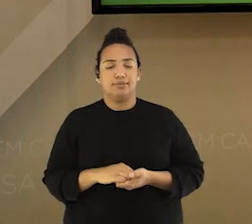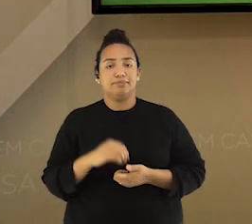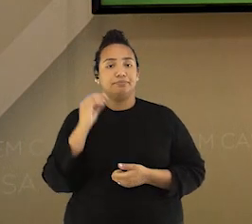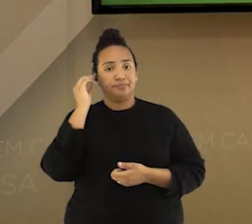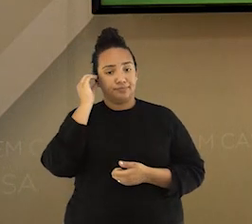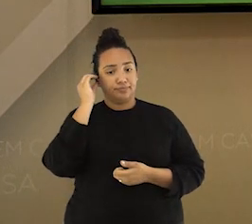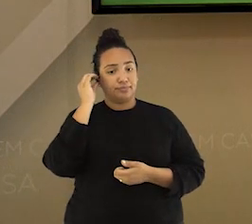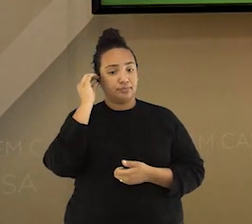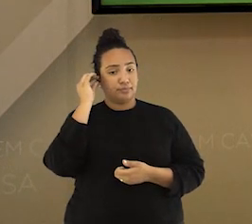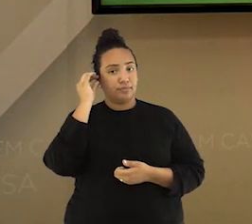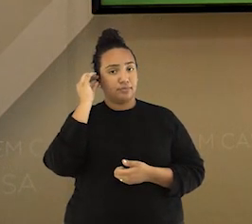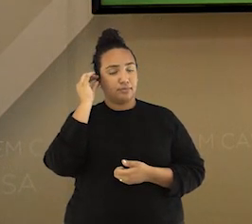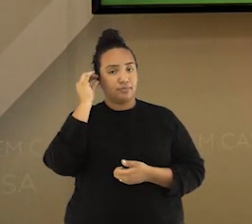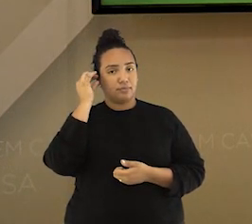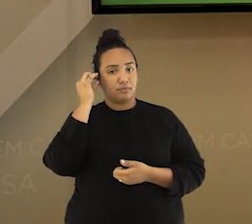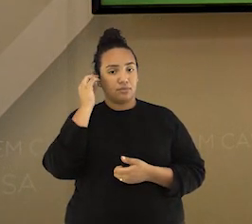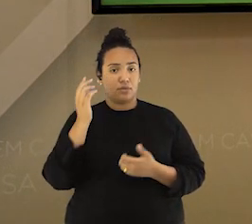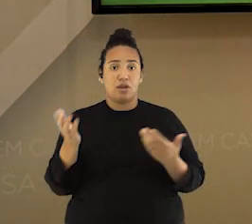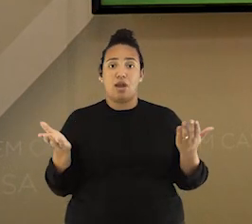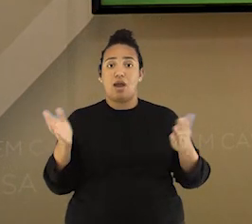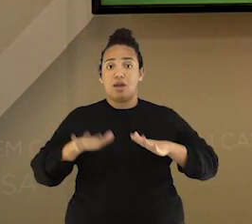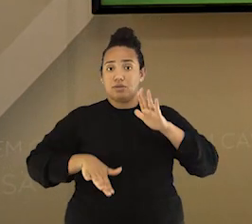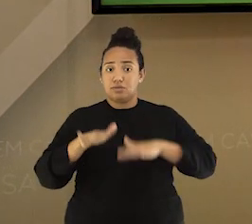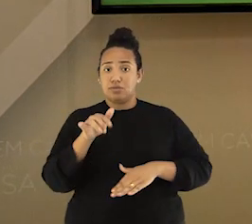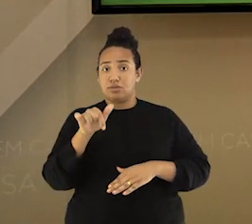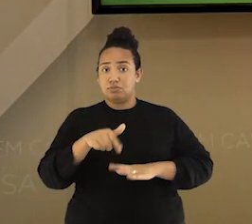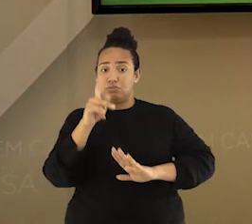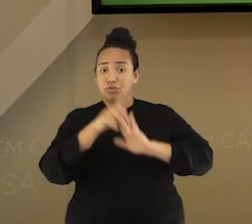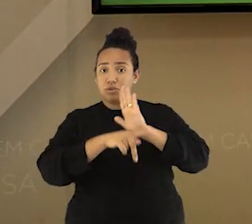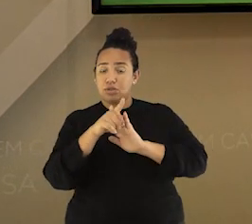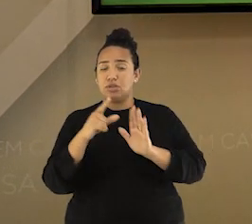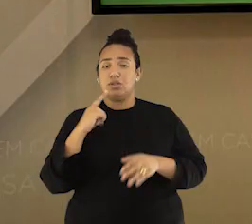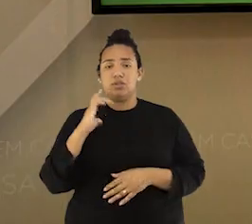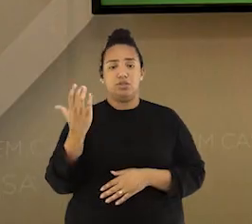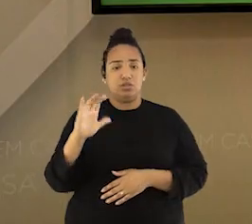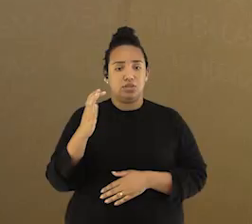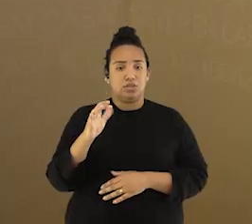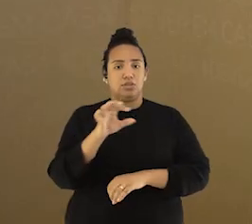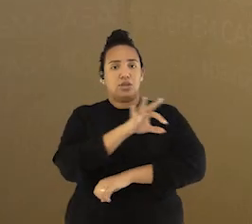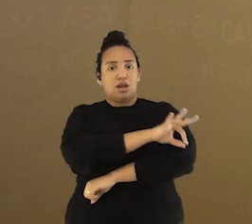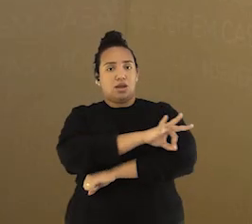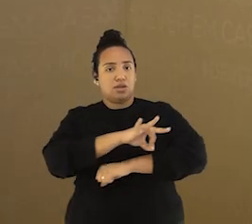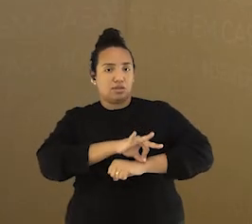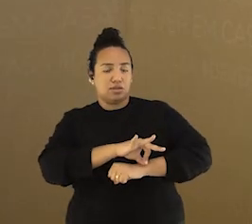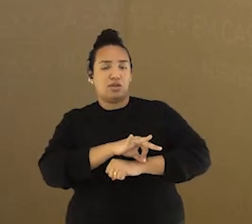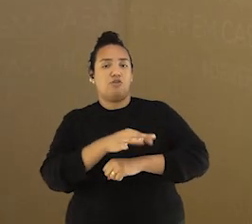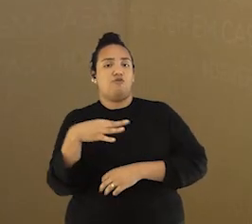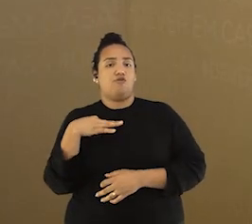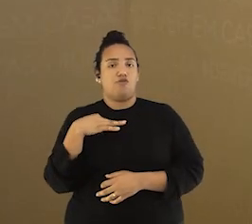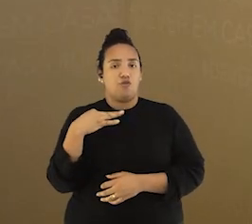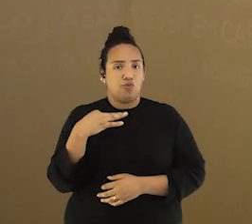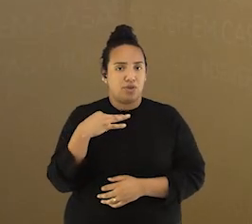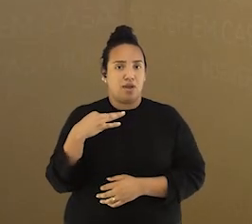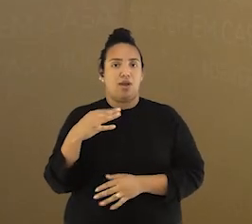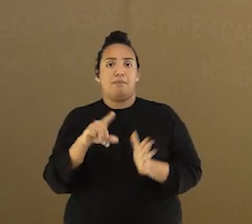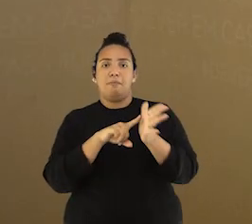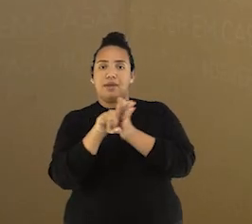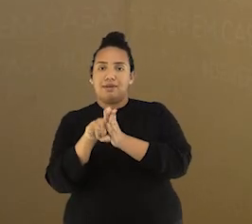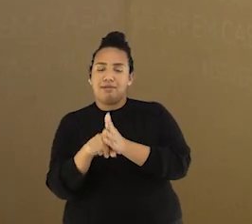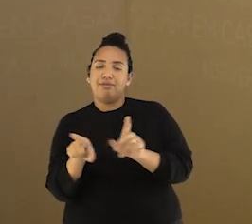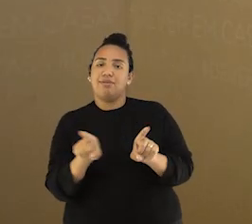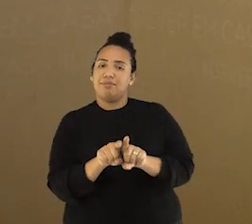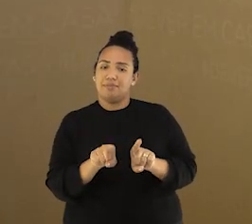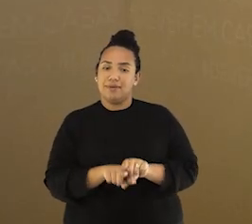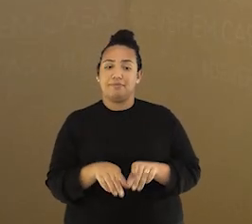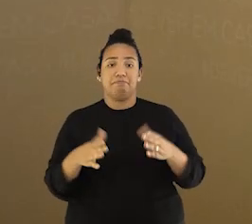envolvem cientistas, arquitetos, educadores e voluntários. Perceberam como os avanços técnicos